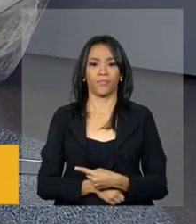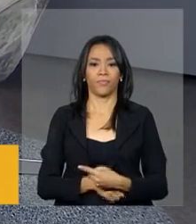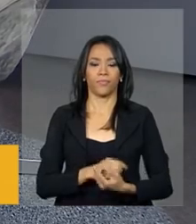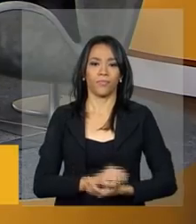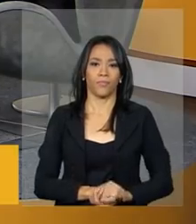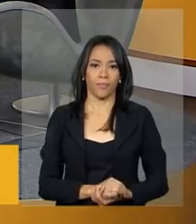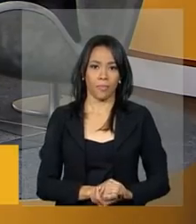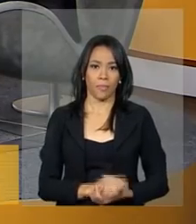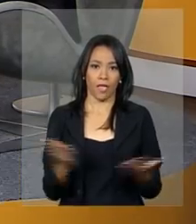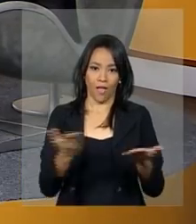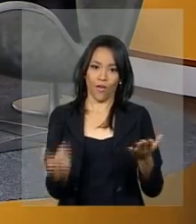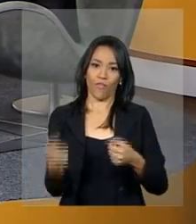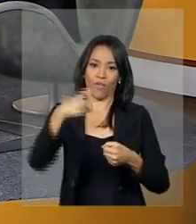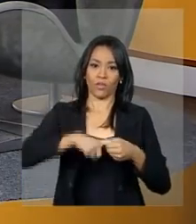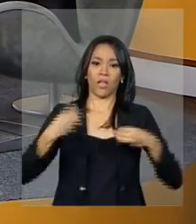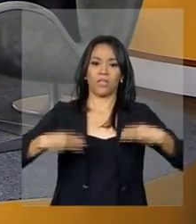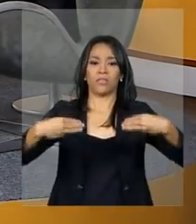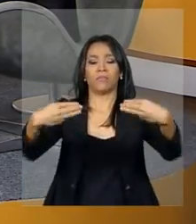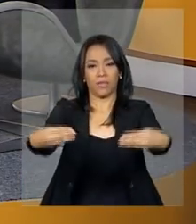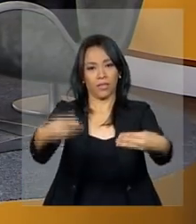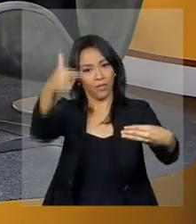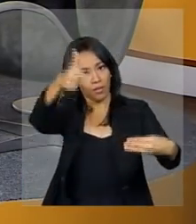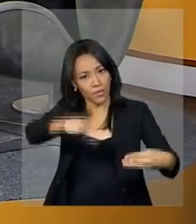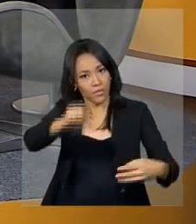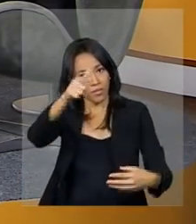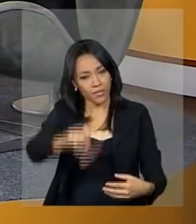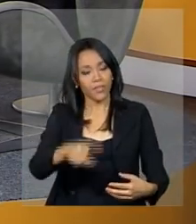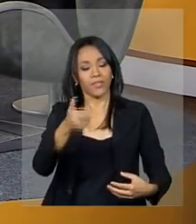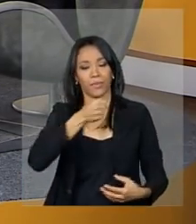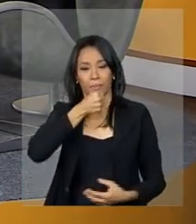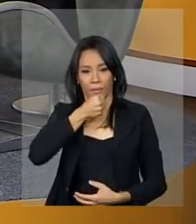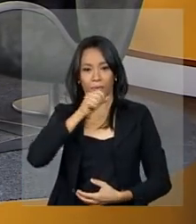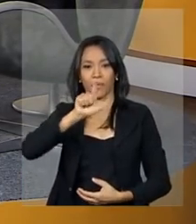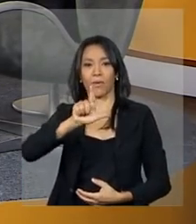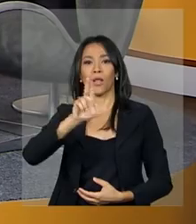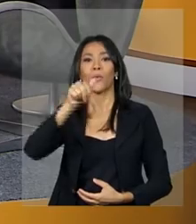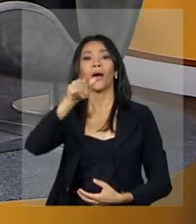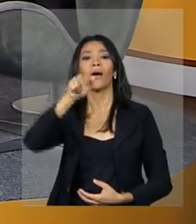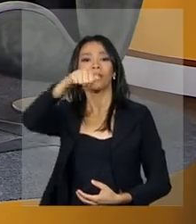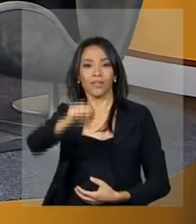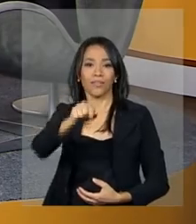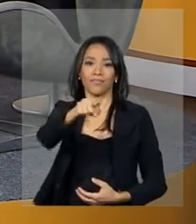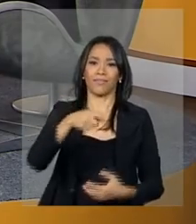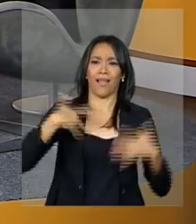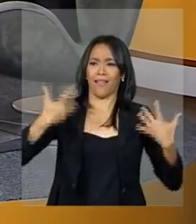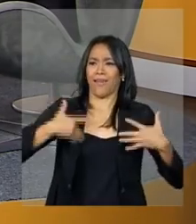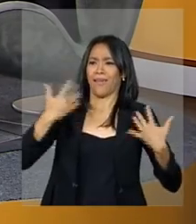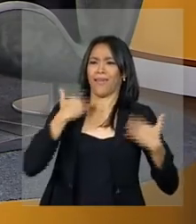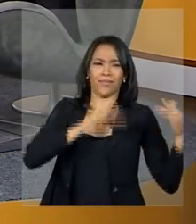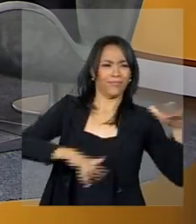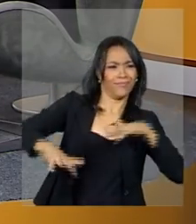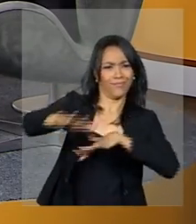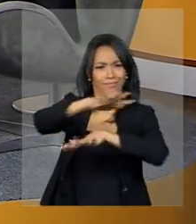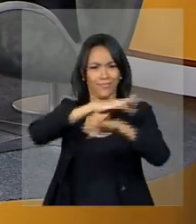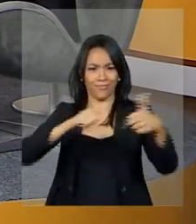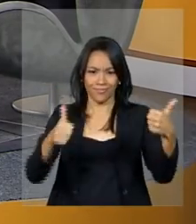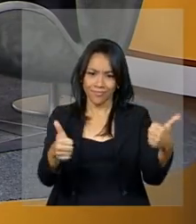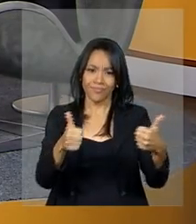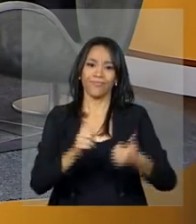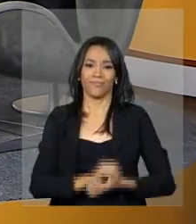61 99860-2590. Vamos voltar à esplanada dos ministérios novamente com a Luana Karen, que está aí junto ao público, animação bastante grande aí, por aí, gente, né,